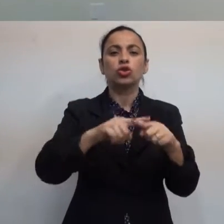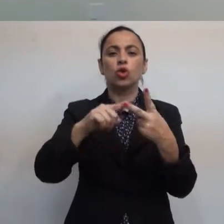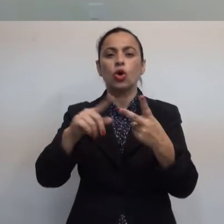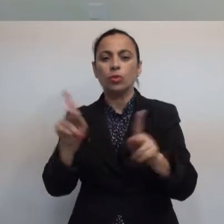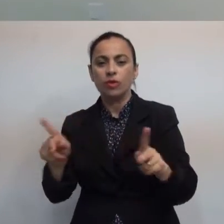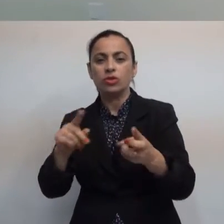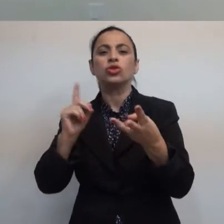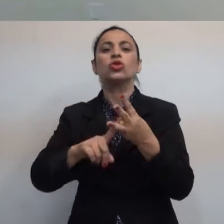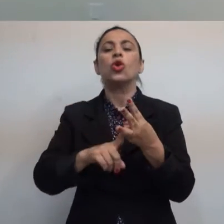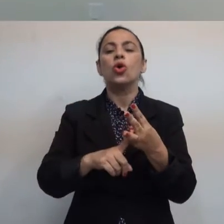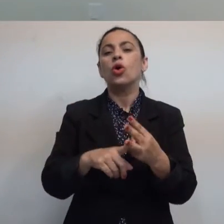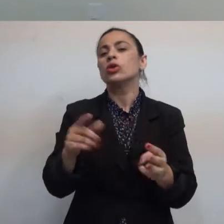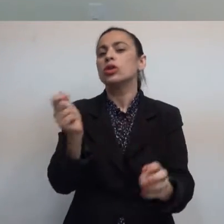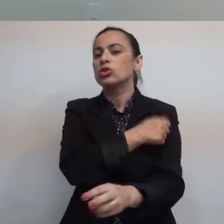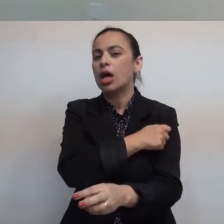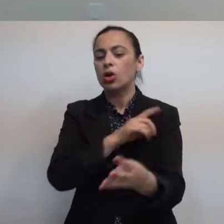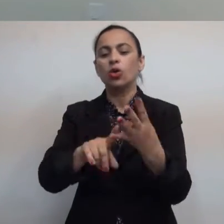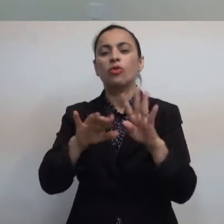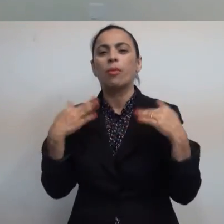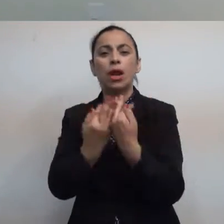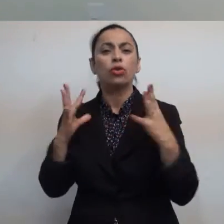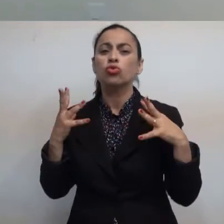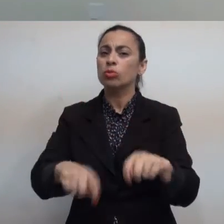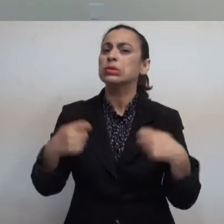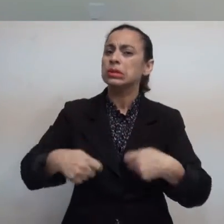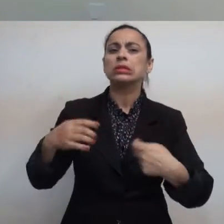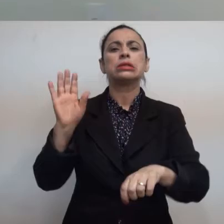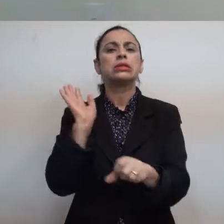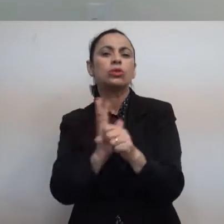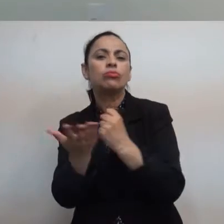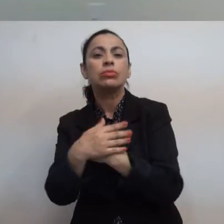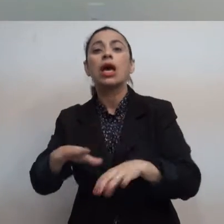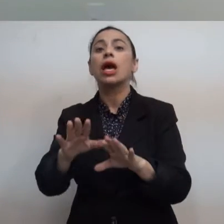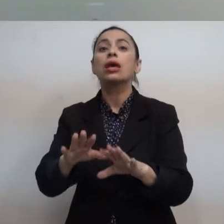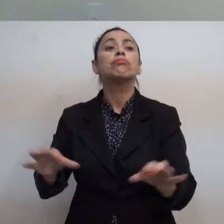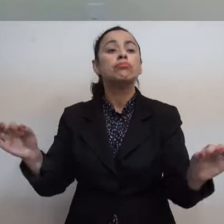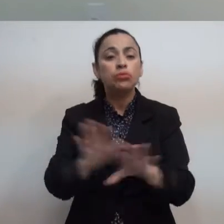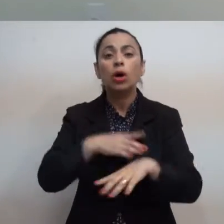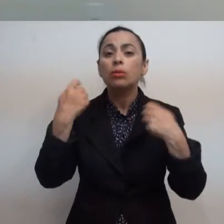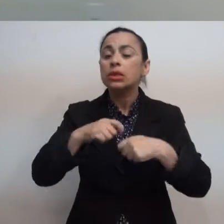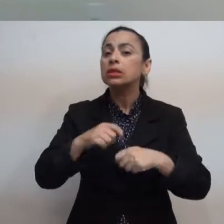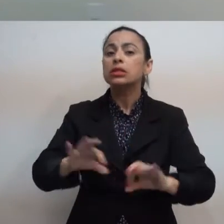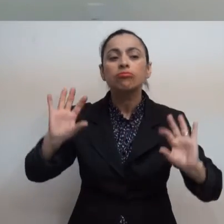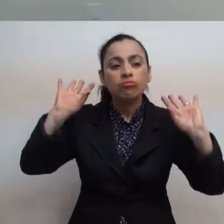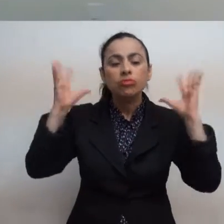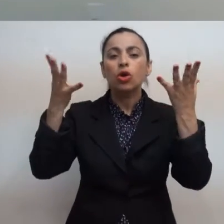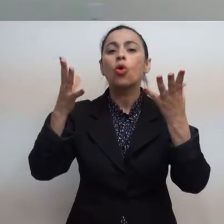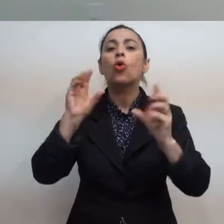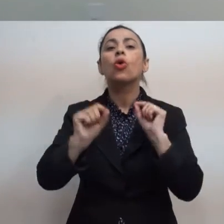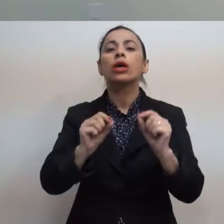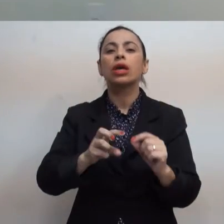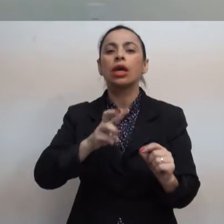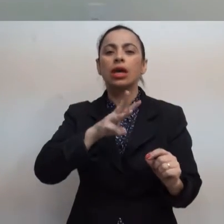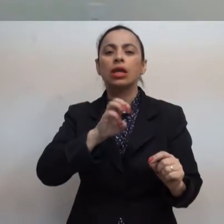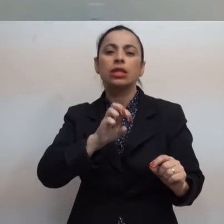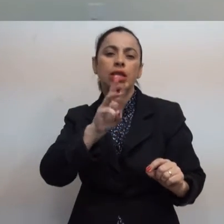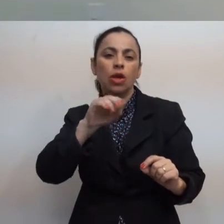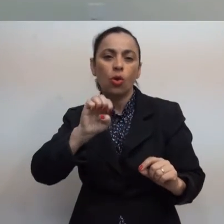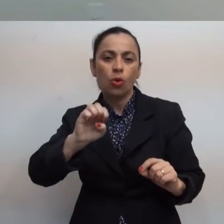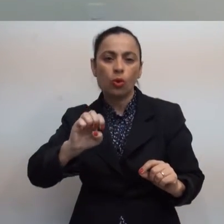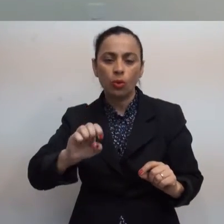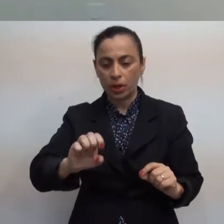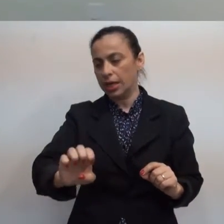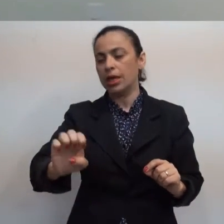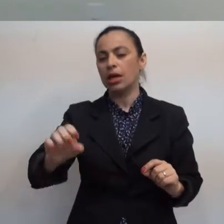entre os professores, entre os alunos, entre os familiares. E de uma vez por todas, nós temos que suprir o que o Dewey